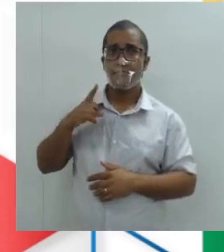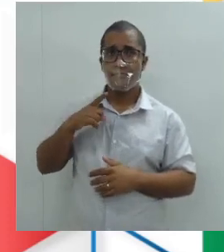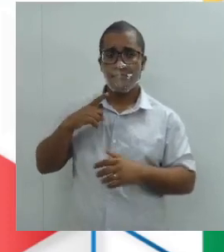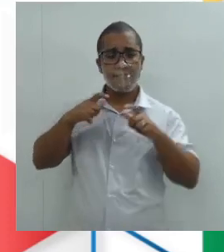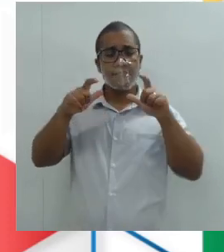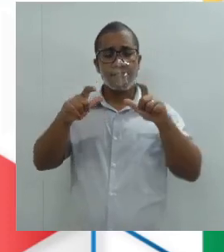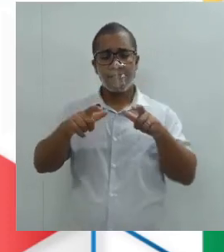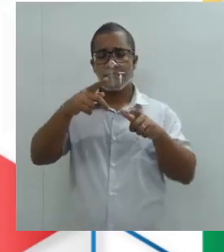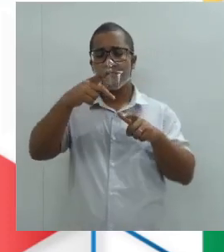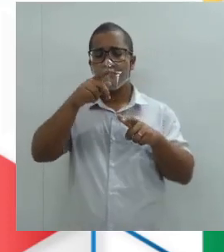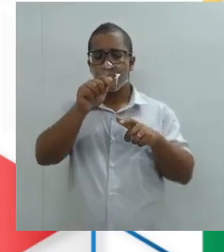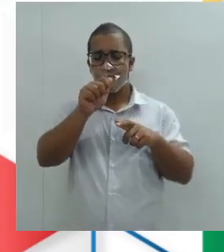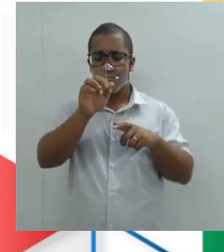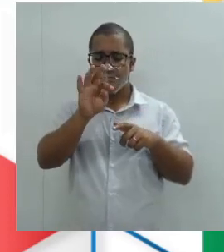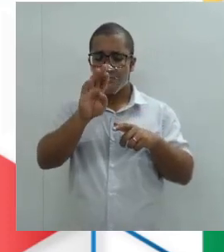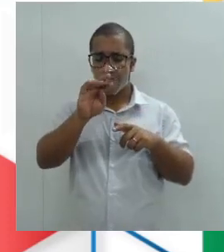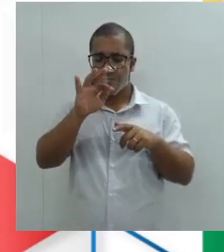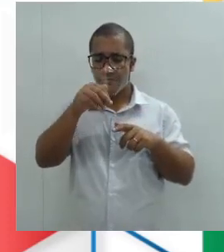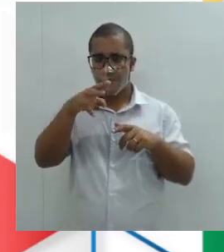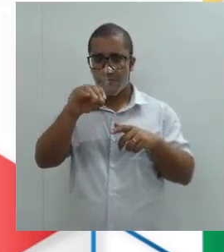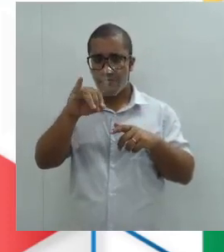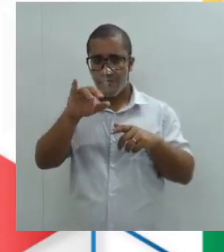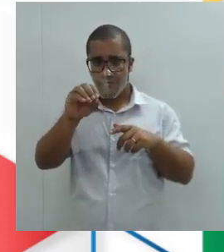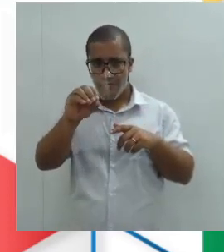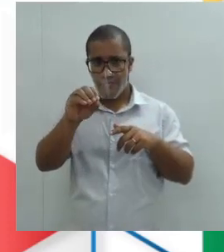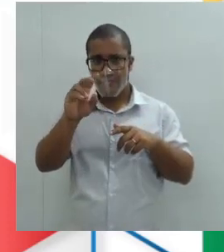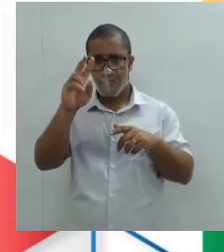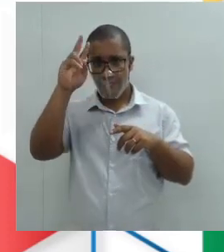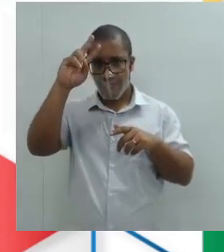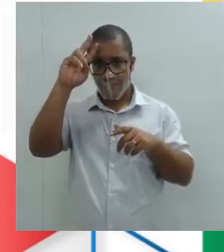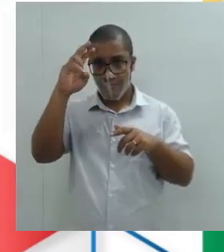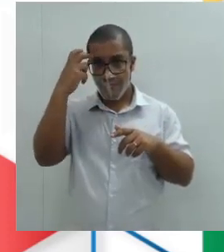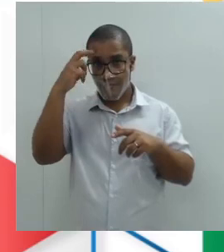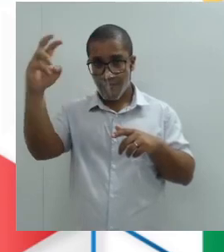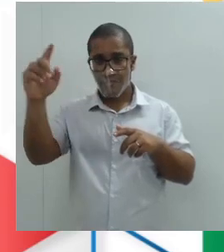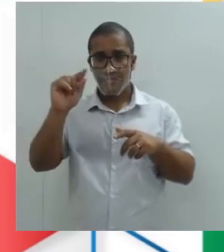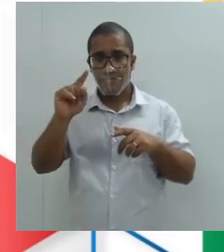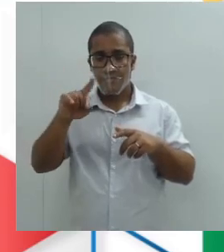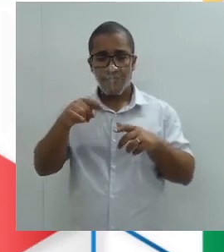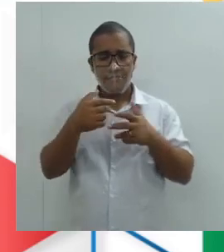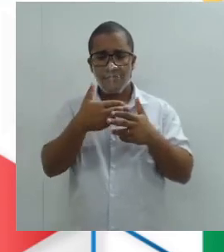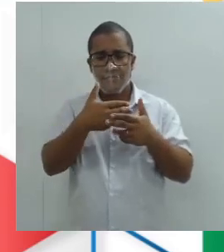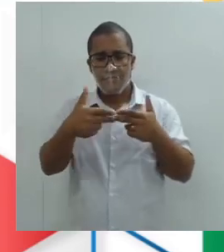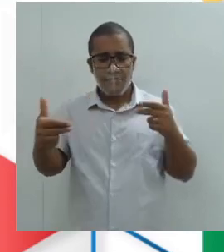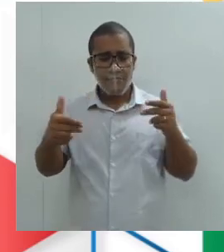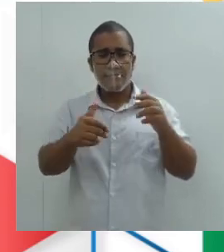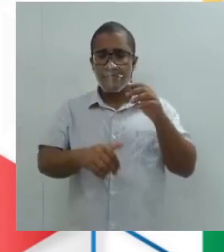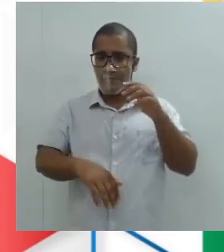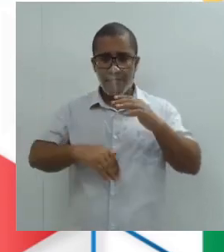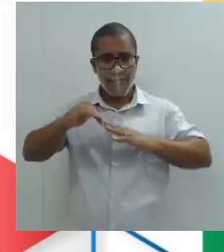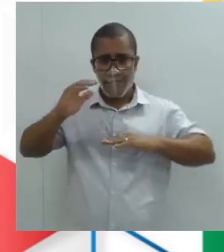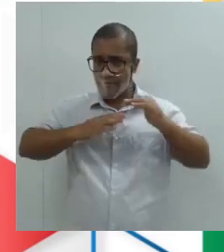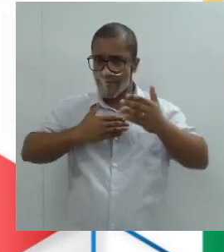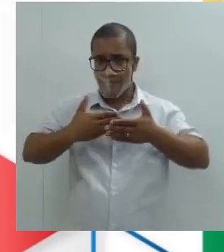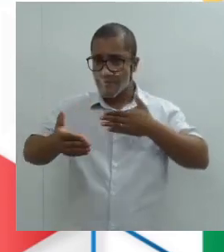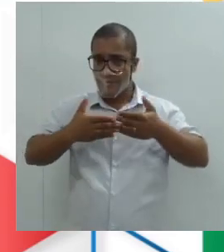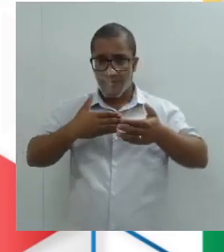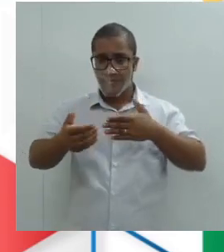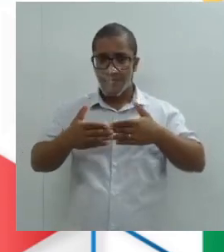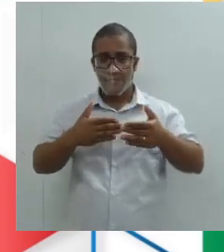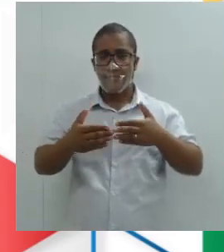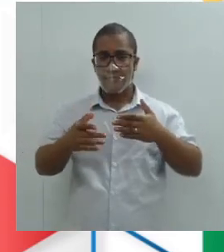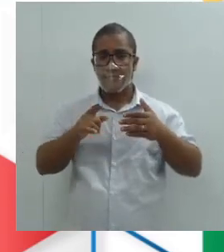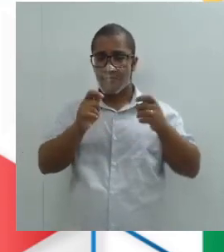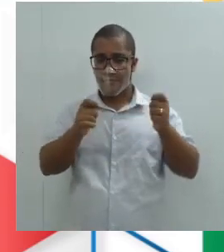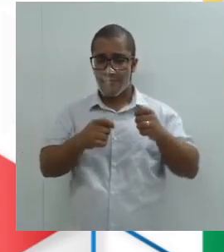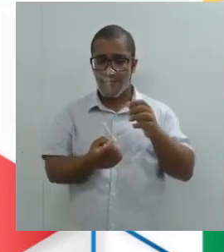histórico cultural diz respeito a tudo aquilo que é produzido, material ou imaterialmente,